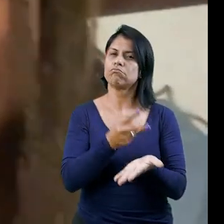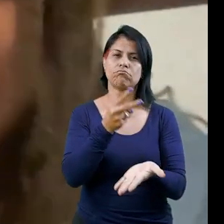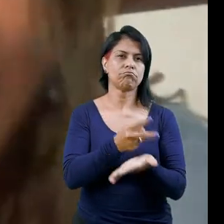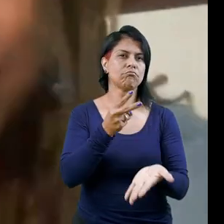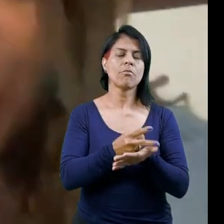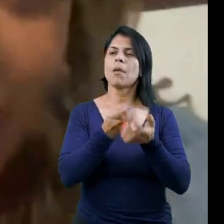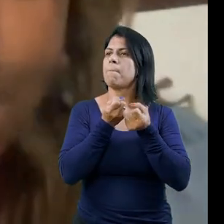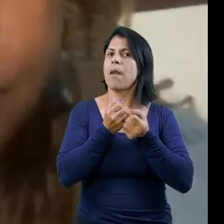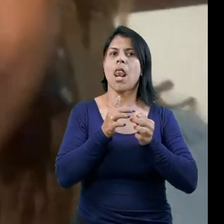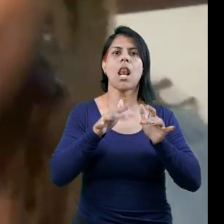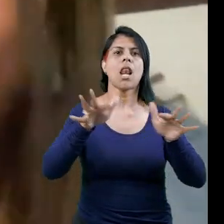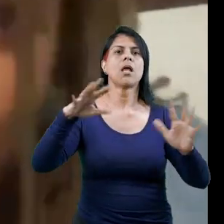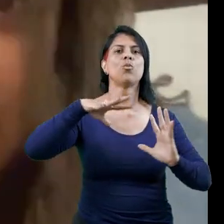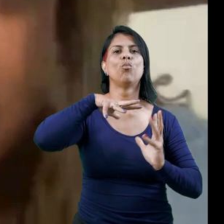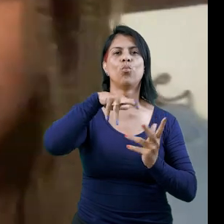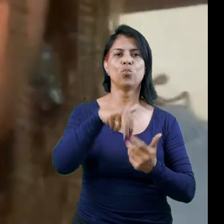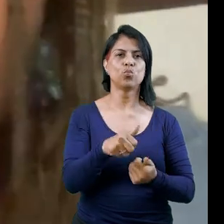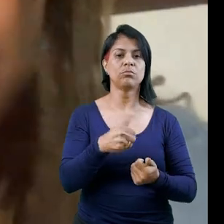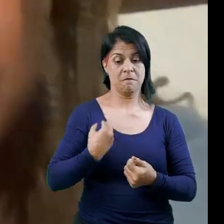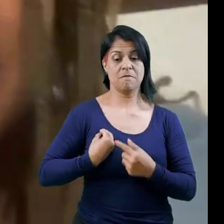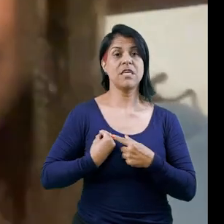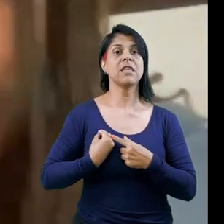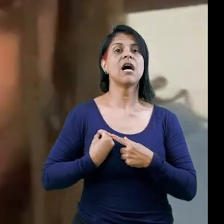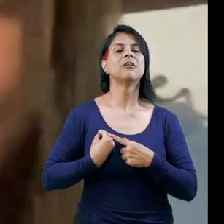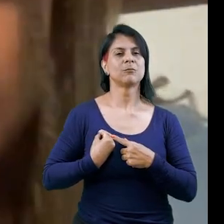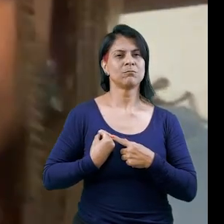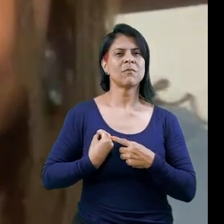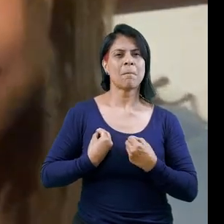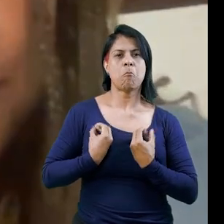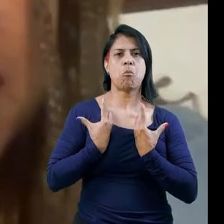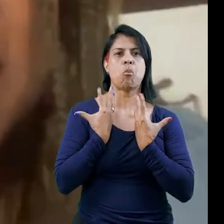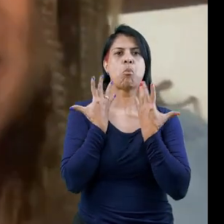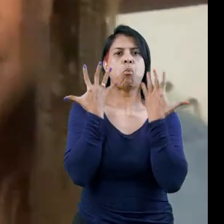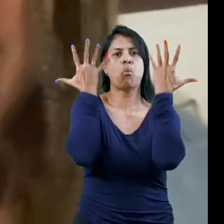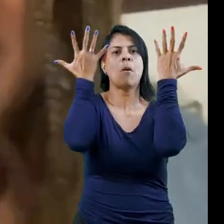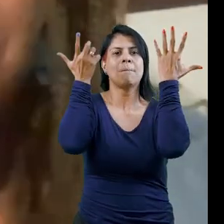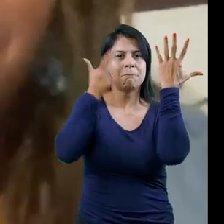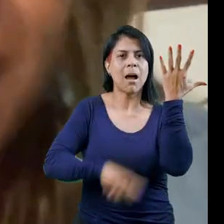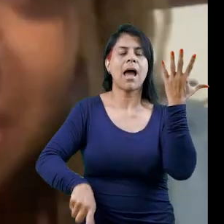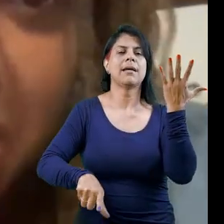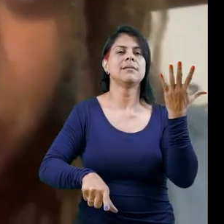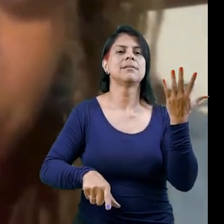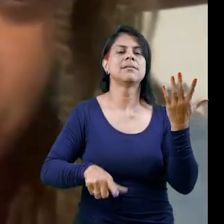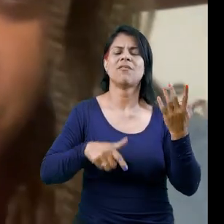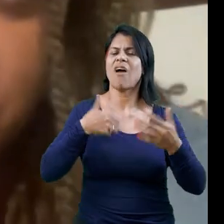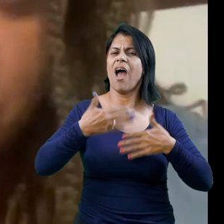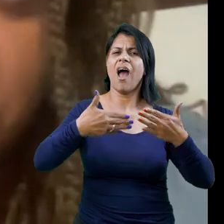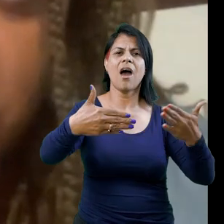mundo, é semear o tempo com vida múltipla, com vida que não segue um